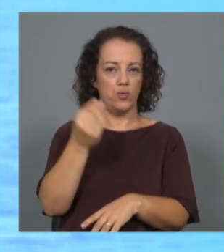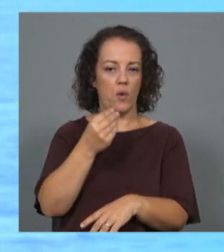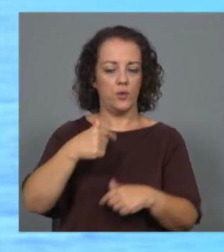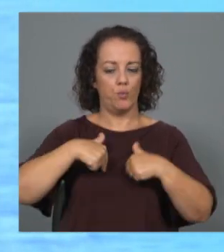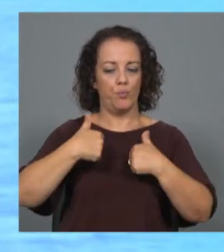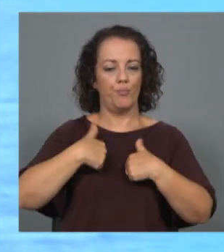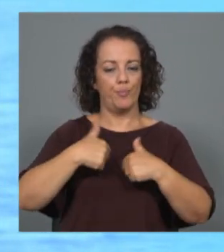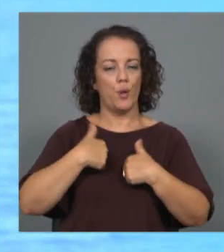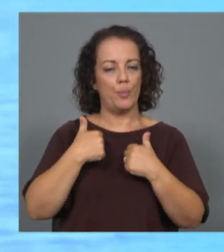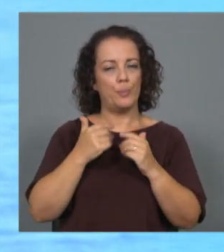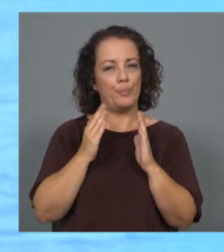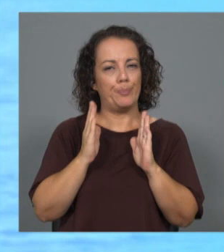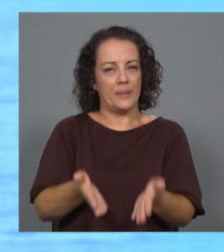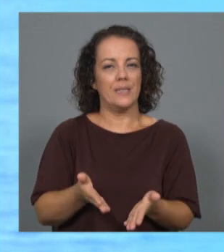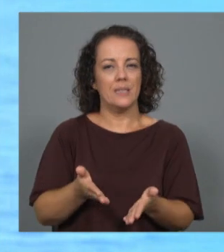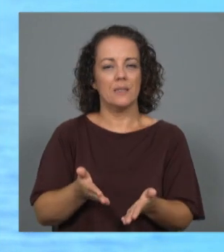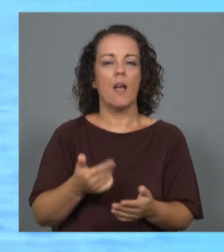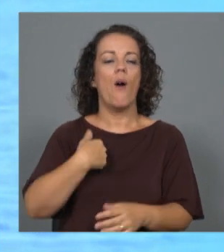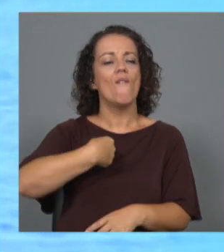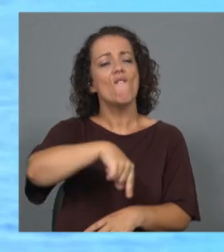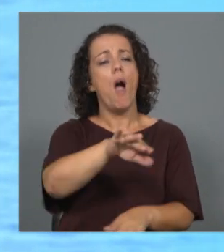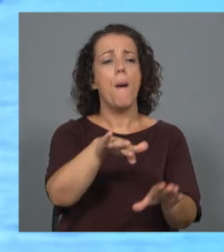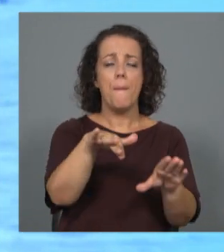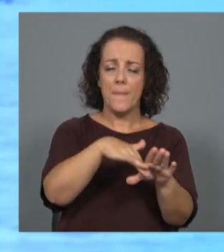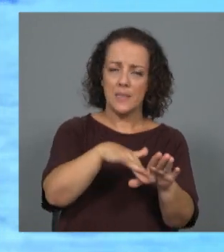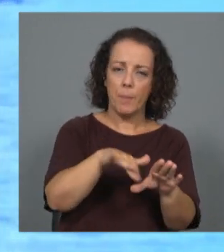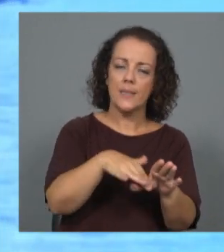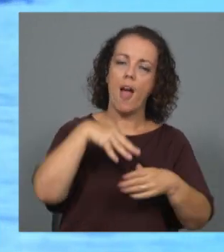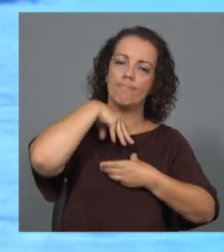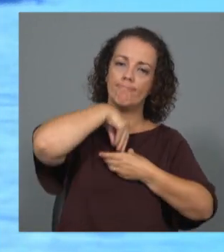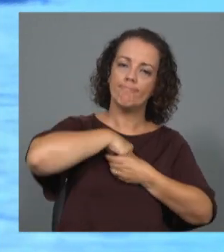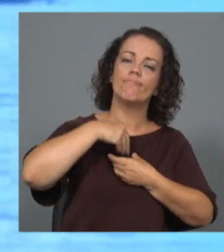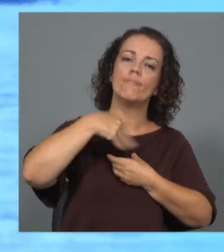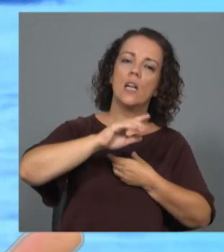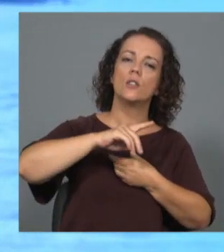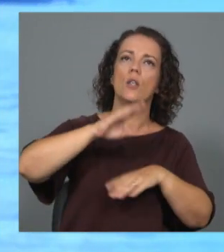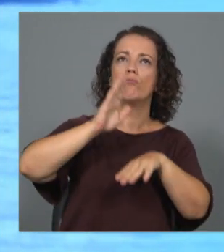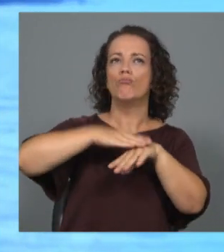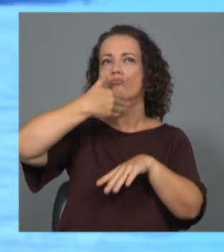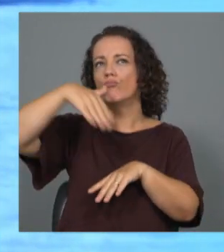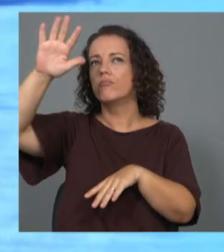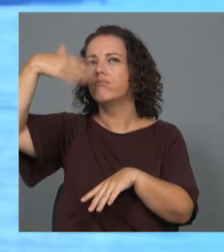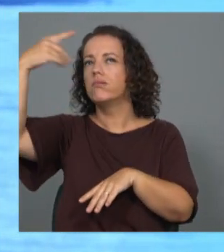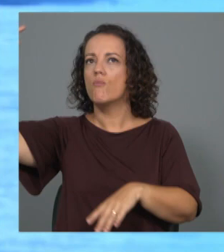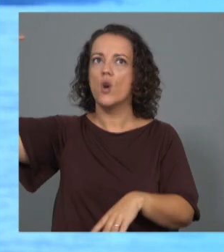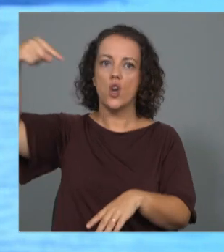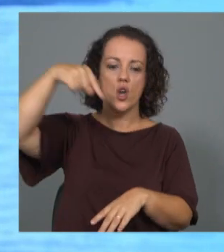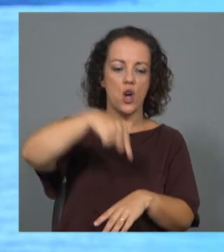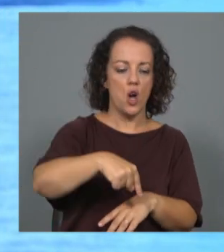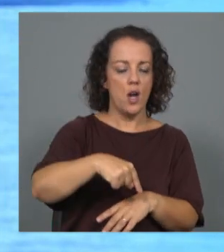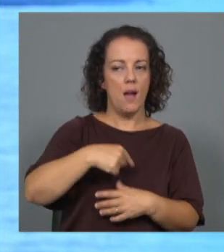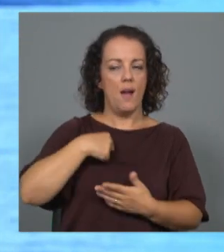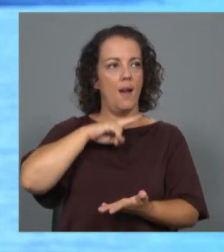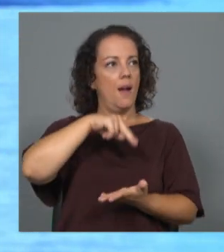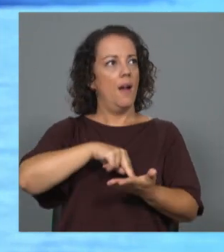levar consigo, não apenas quando participam nestas iniciativas, mas também depois quando regressam e constroem aqui também uma sociedade